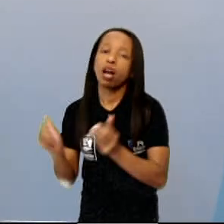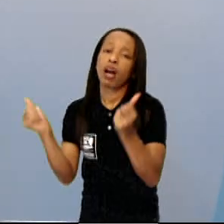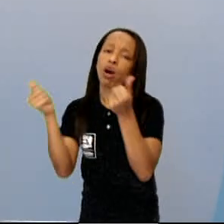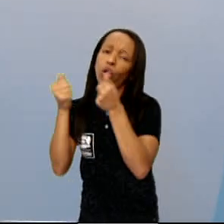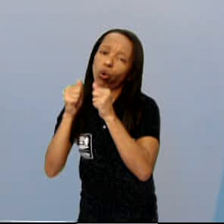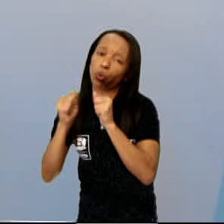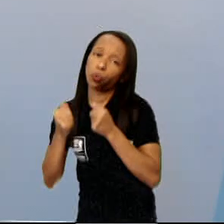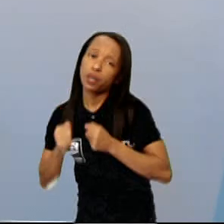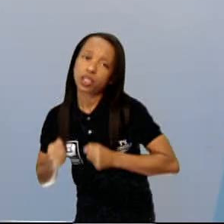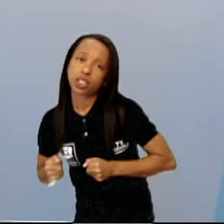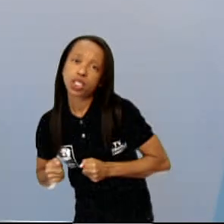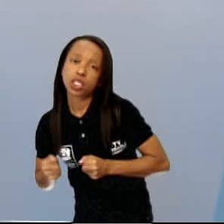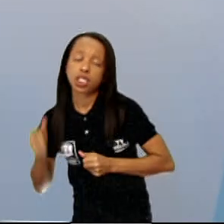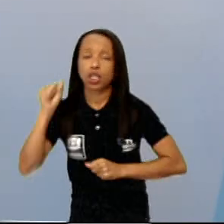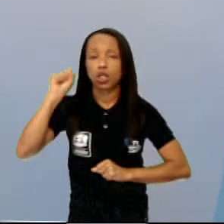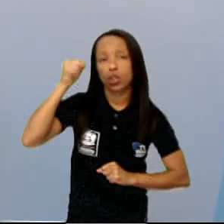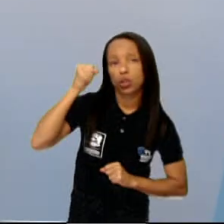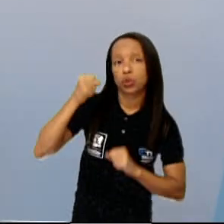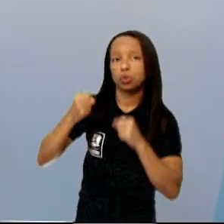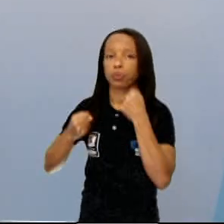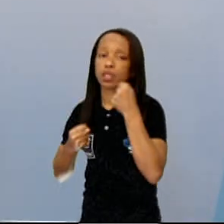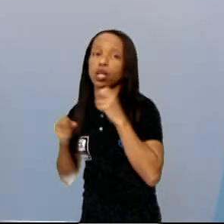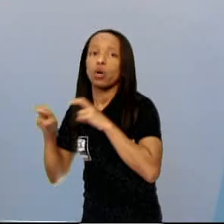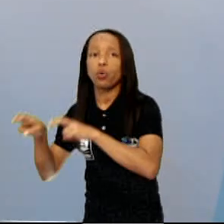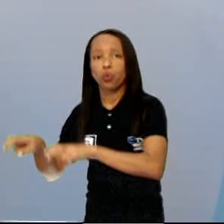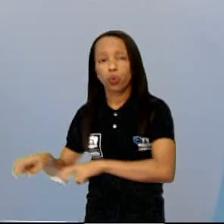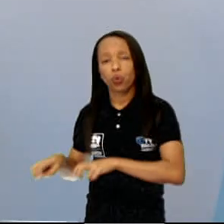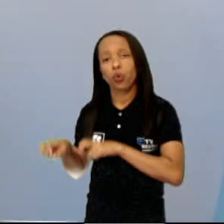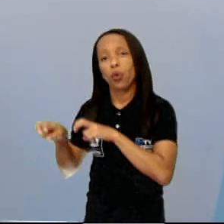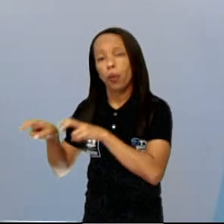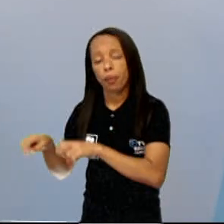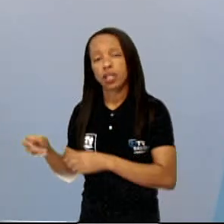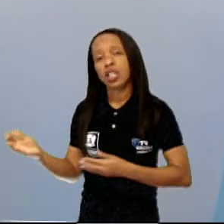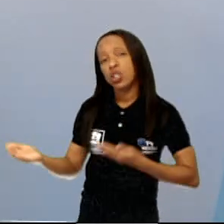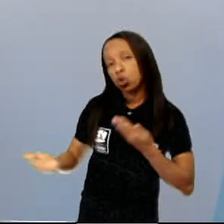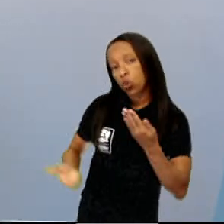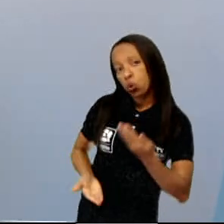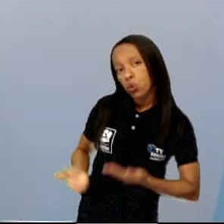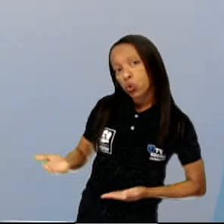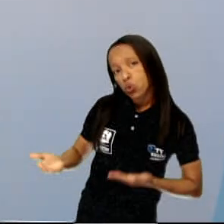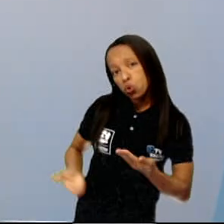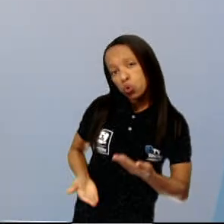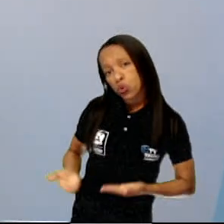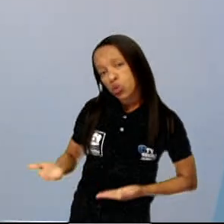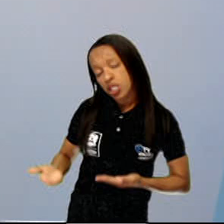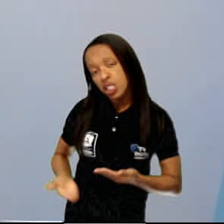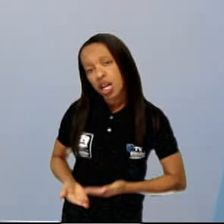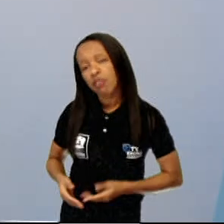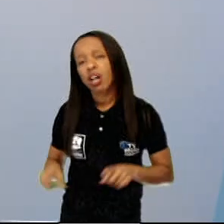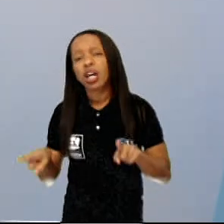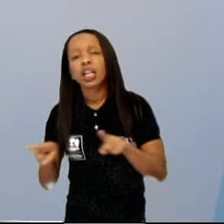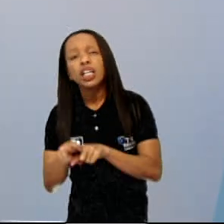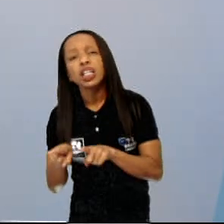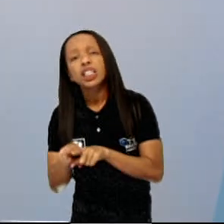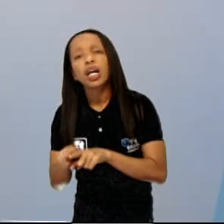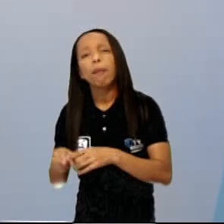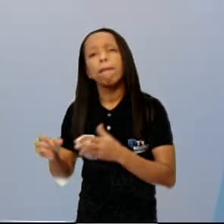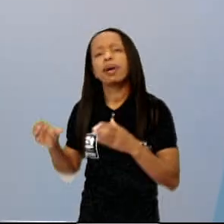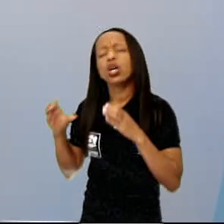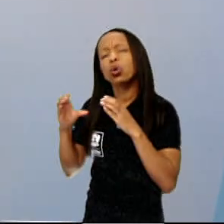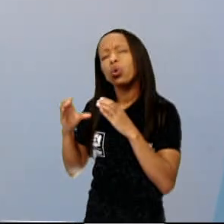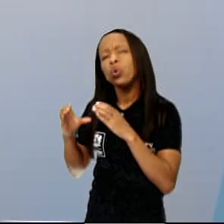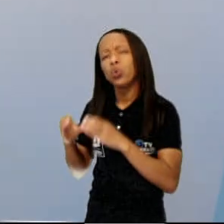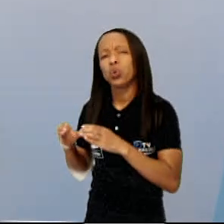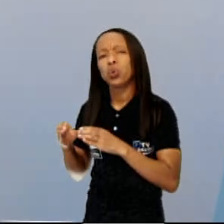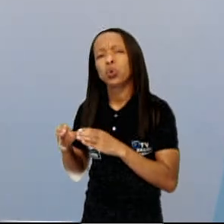artesão, o operário, o camponês. E tinha um último grupo, que era o grupo mais humilde, né, dessas camadas populares